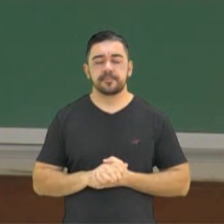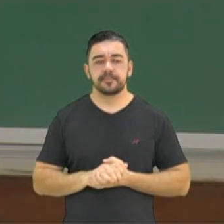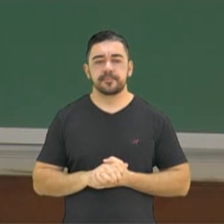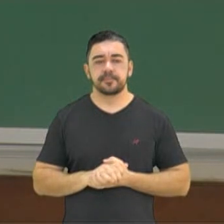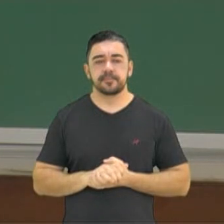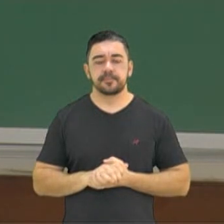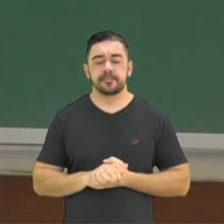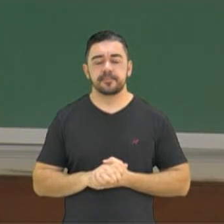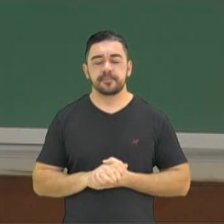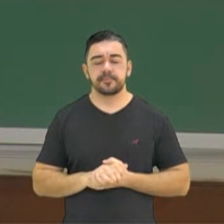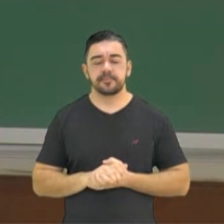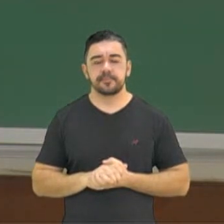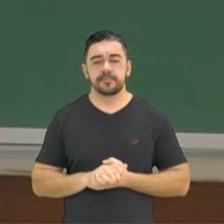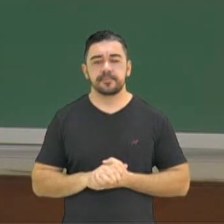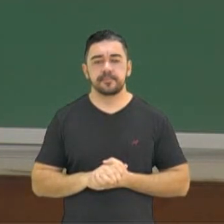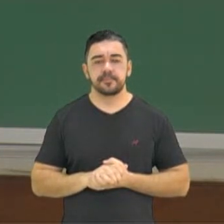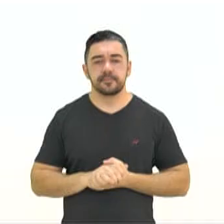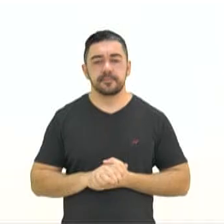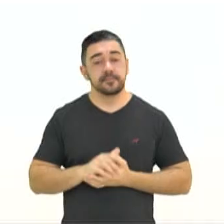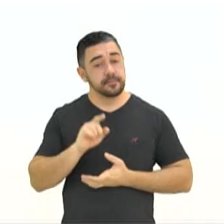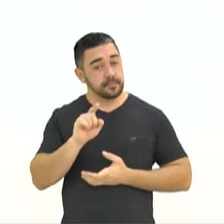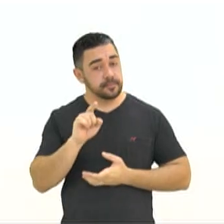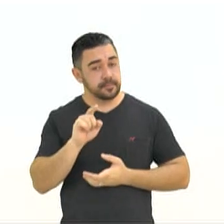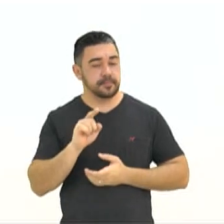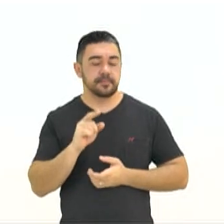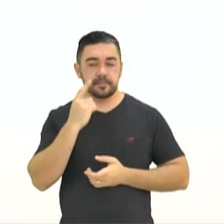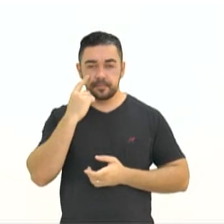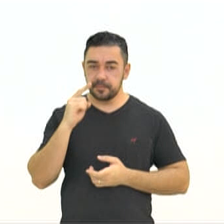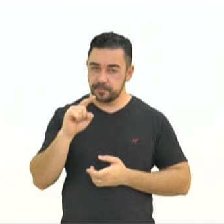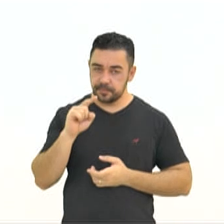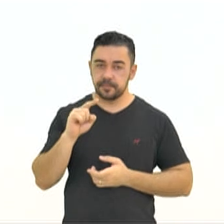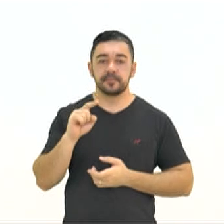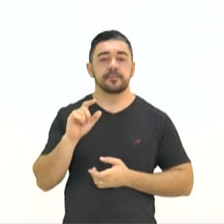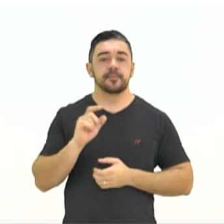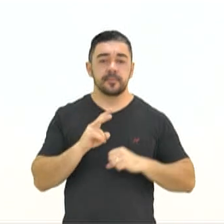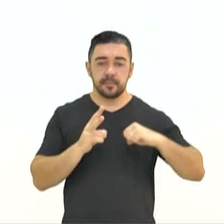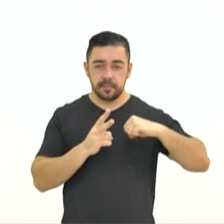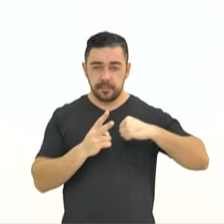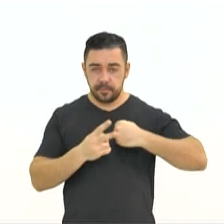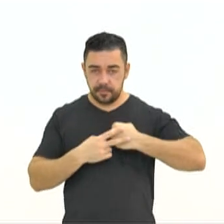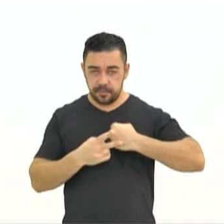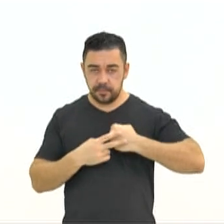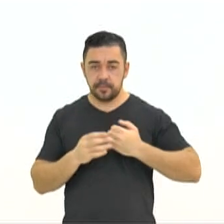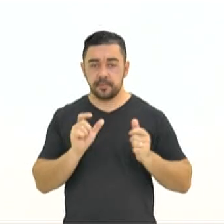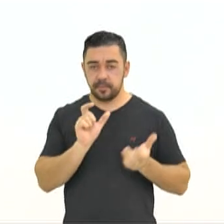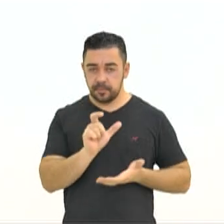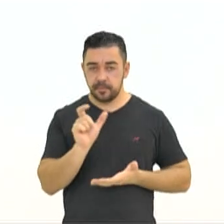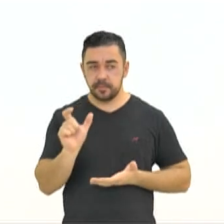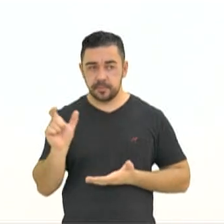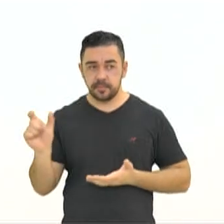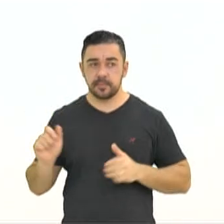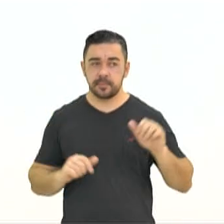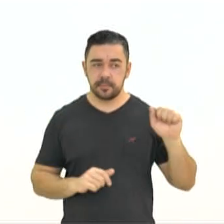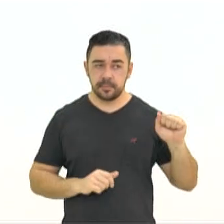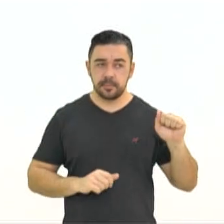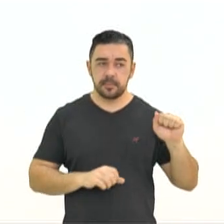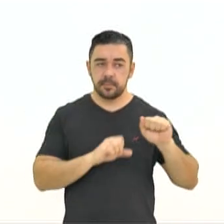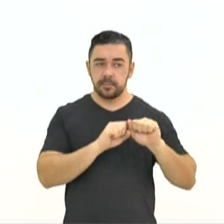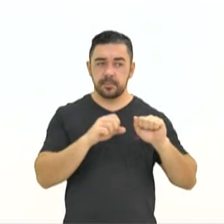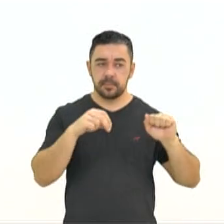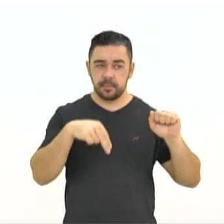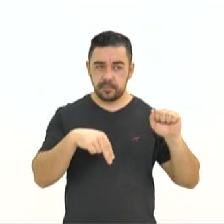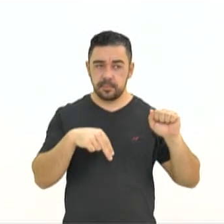completa corretamente as frases. Então, vocês vão observar aqui os verbos que a gente acabou de conversar. Nós temos o verbo ser